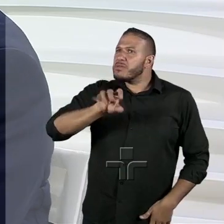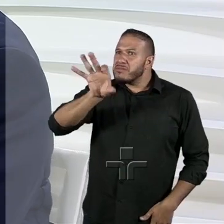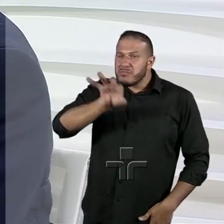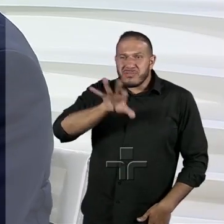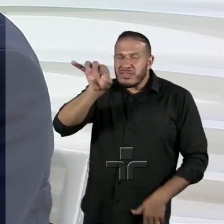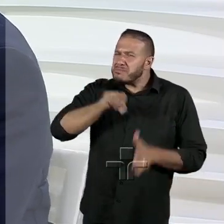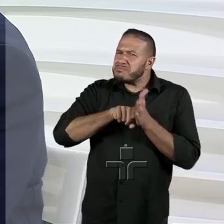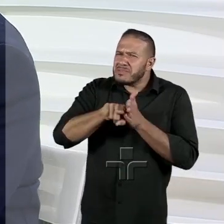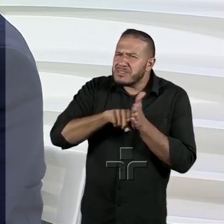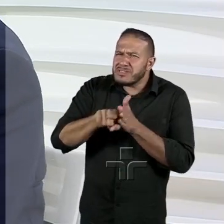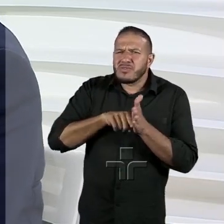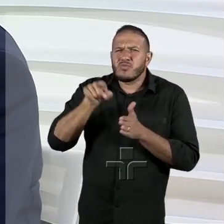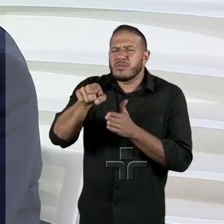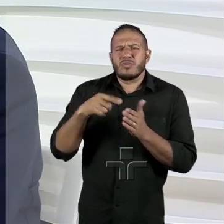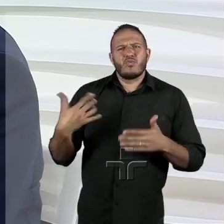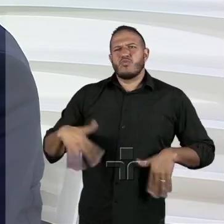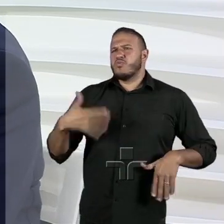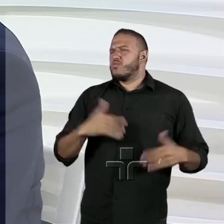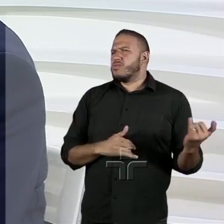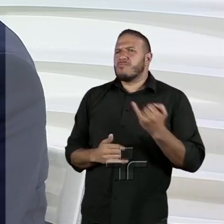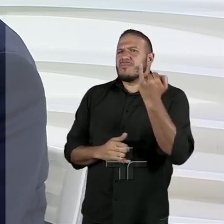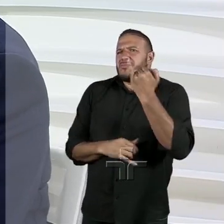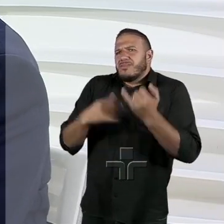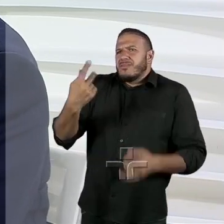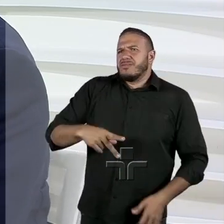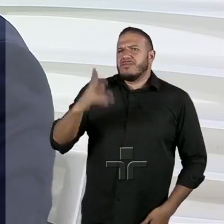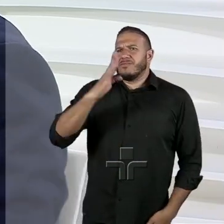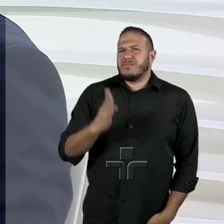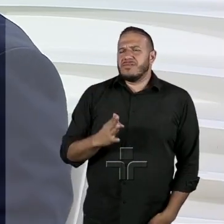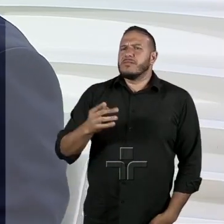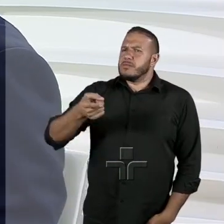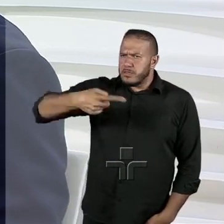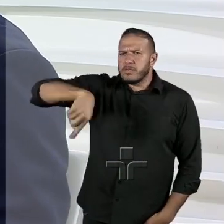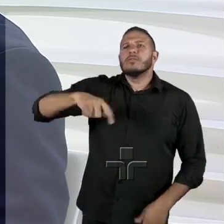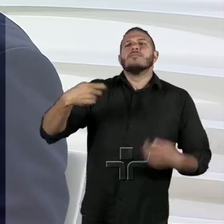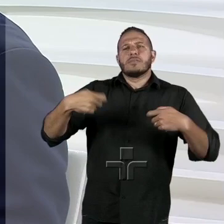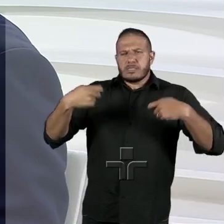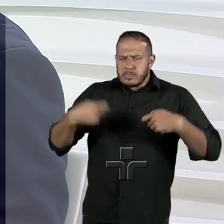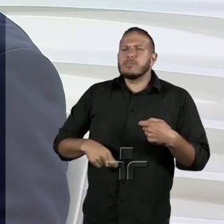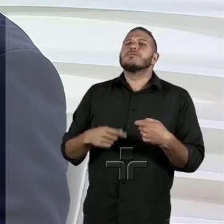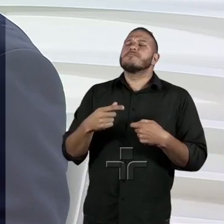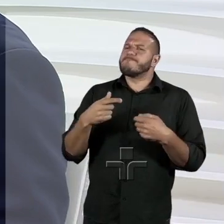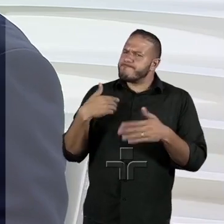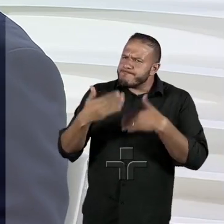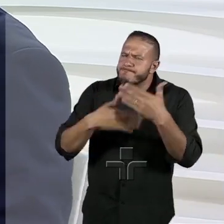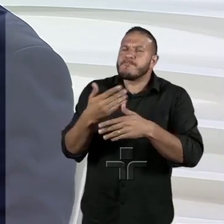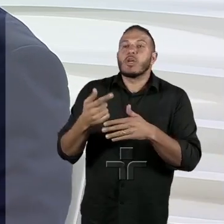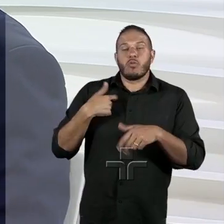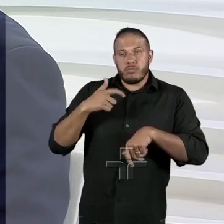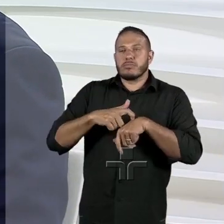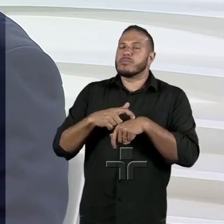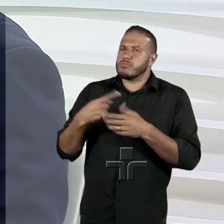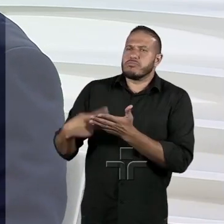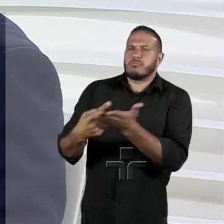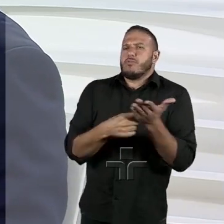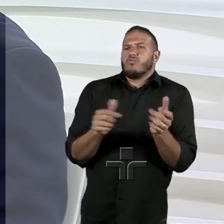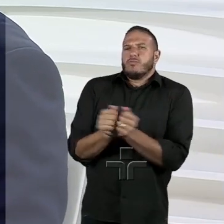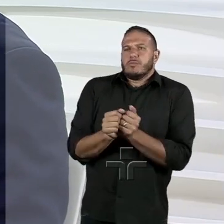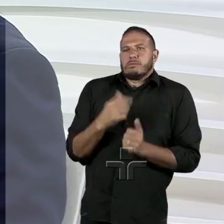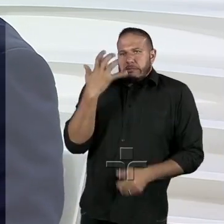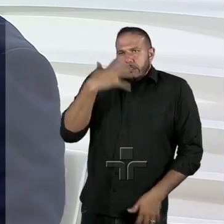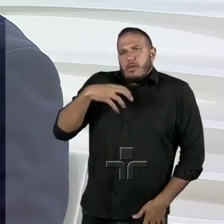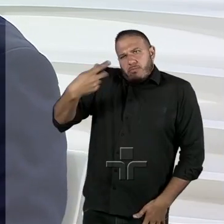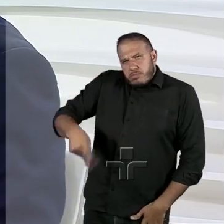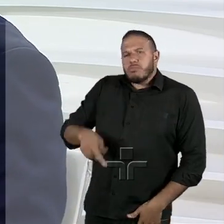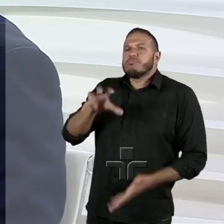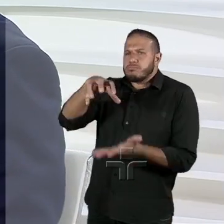Isso é importantíssimo para o país. E a gente precisa desenvolver a partir da seriedade das nossas instituições e com o